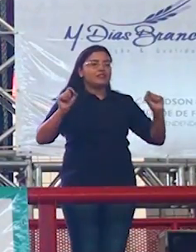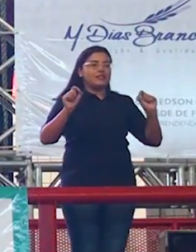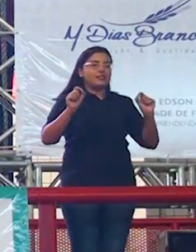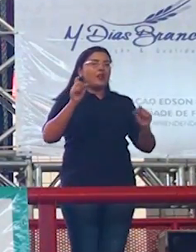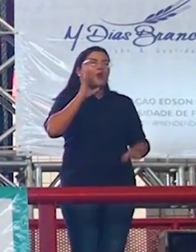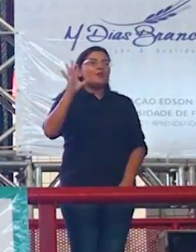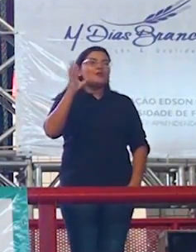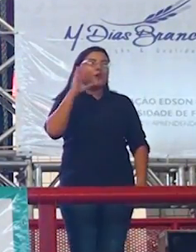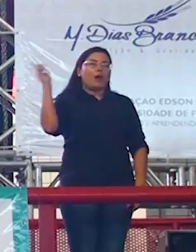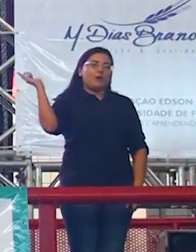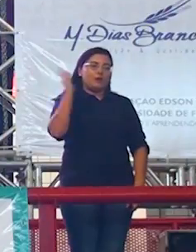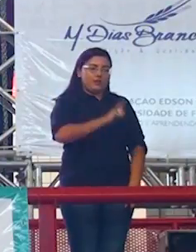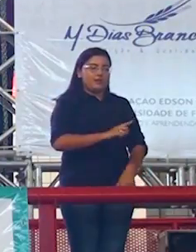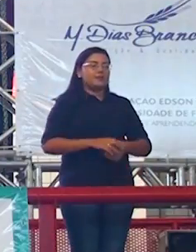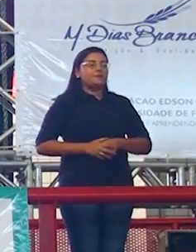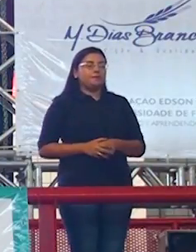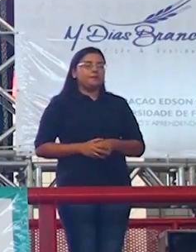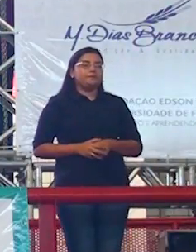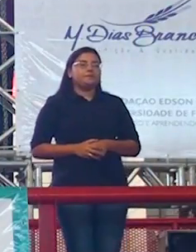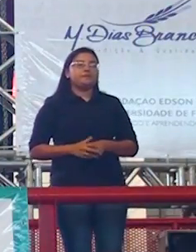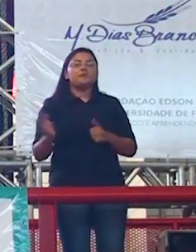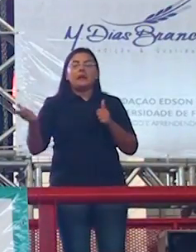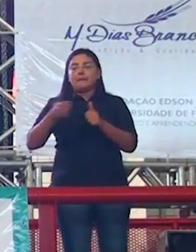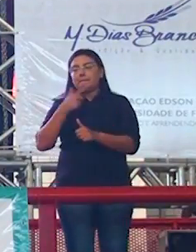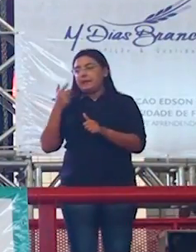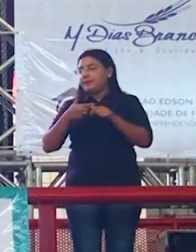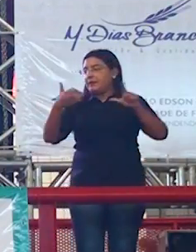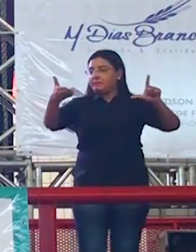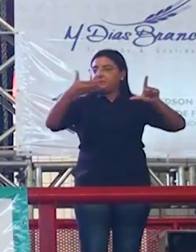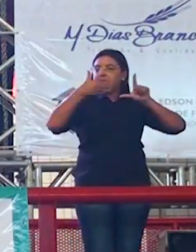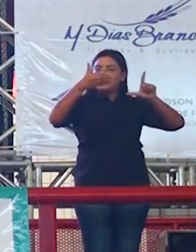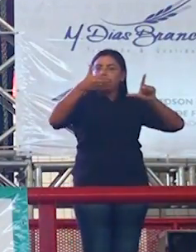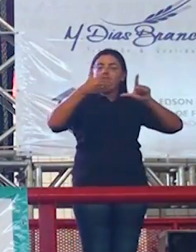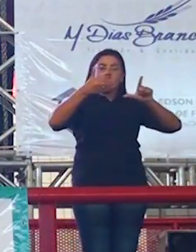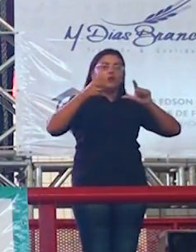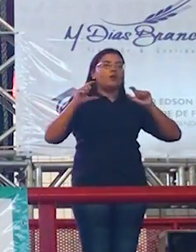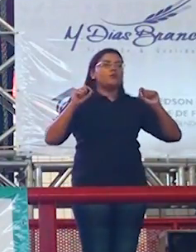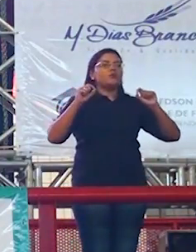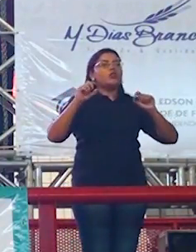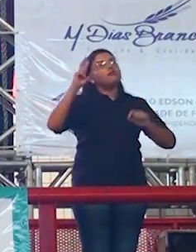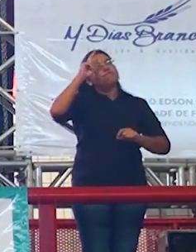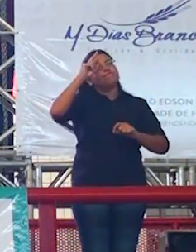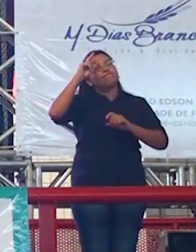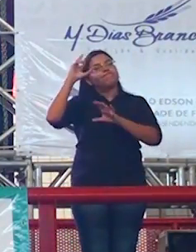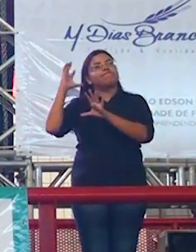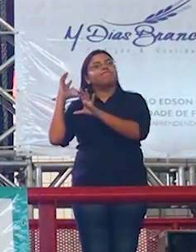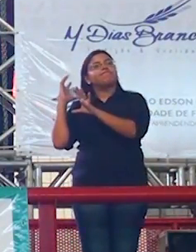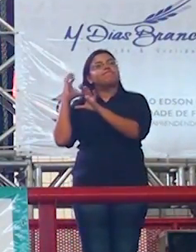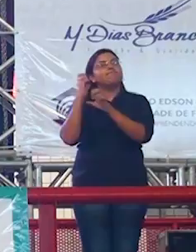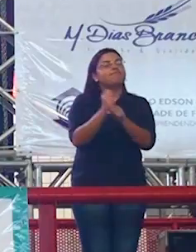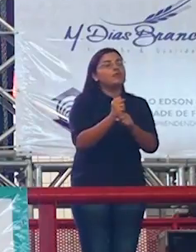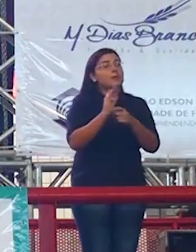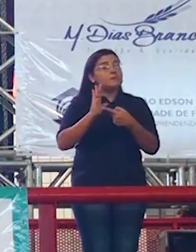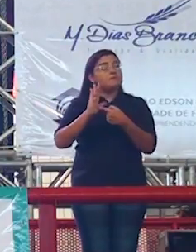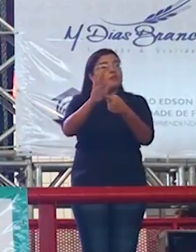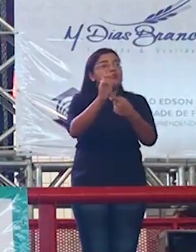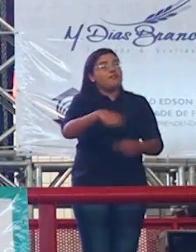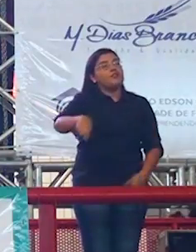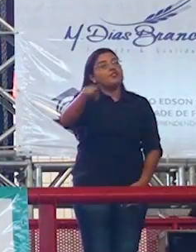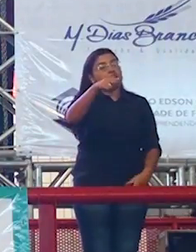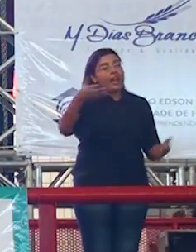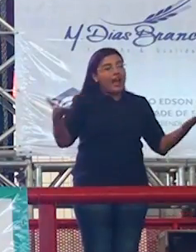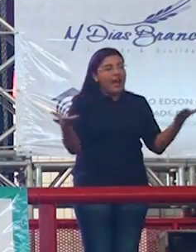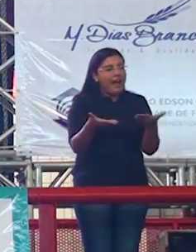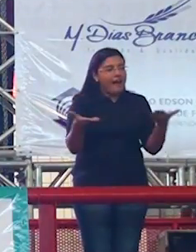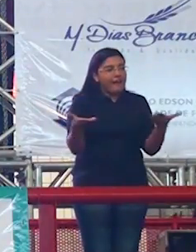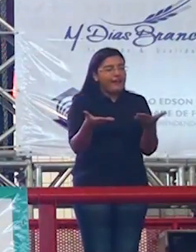seu sonho. Eu coloquei aqui nessa primeira apresentação, ó, um breve histórico para mostrar para vocês que o que eu vou falar